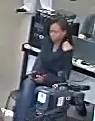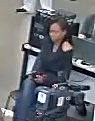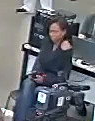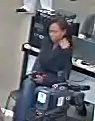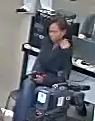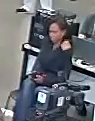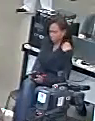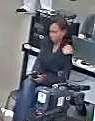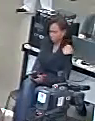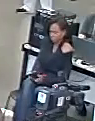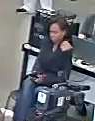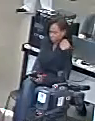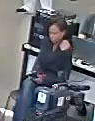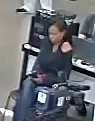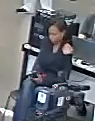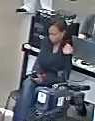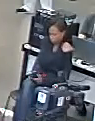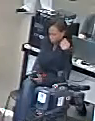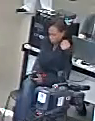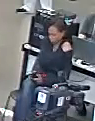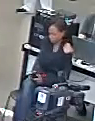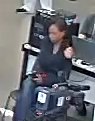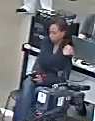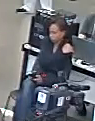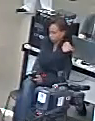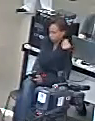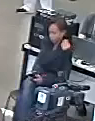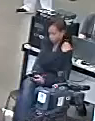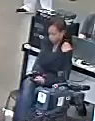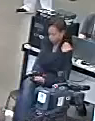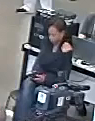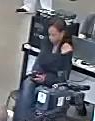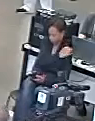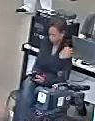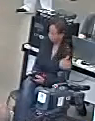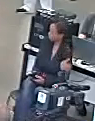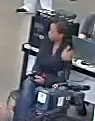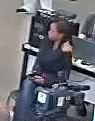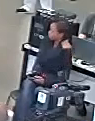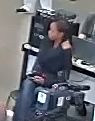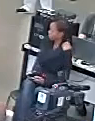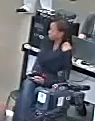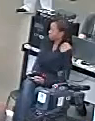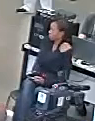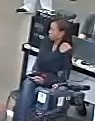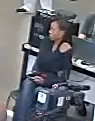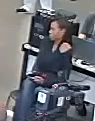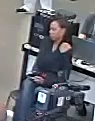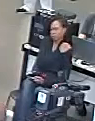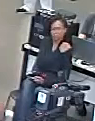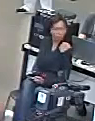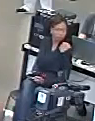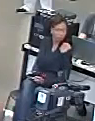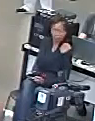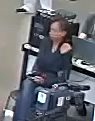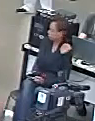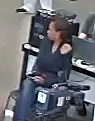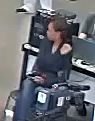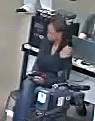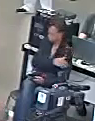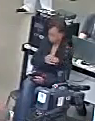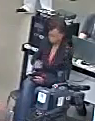poder no ônibus um ou dois que não sabe o que que é significa o direito nosso de ir e vir mas